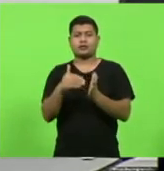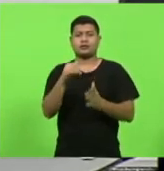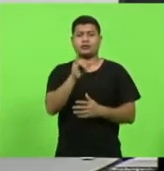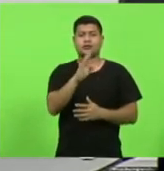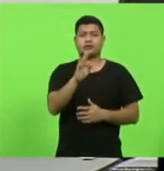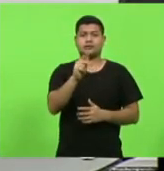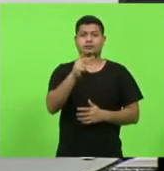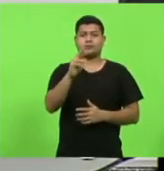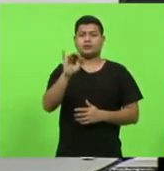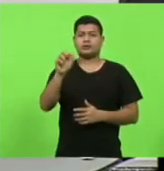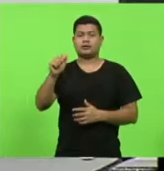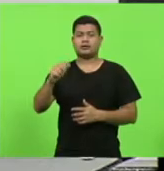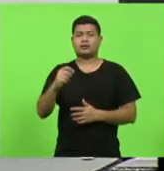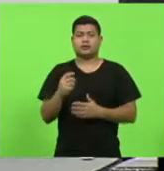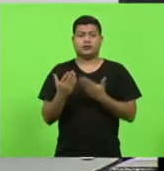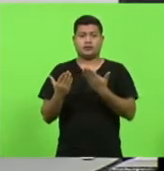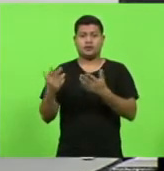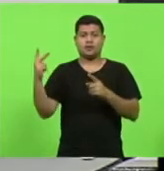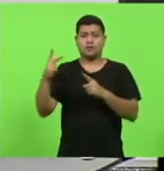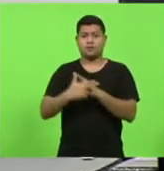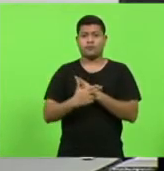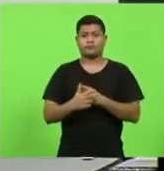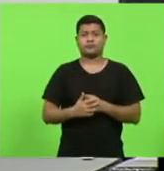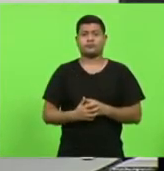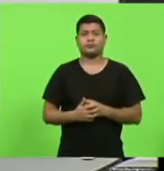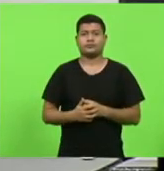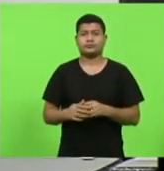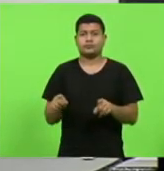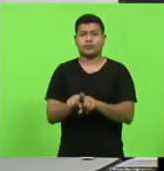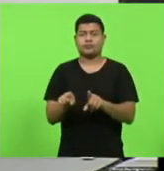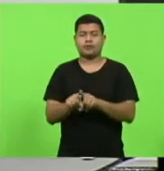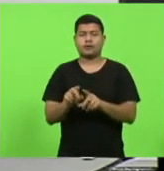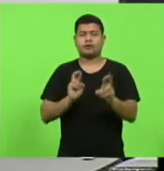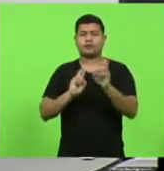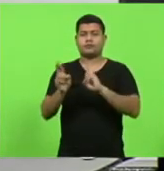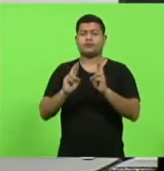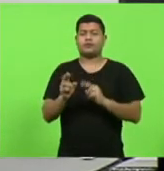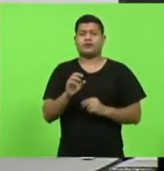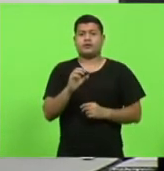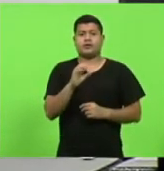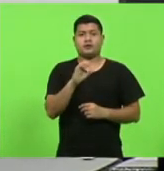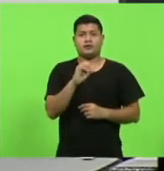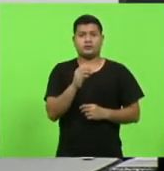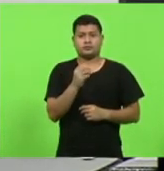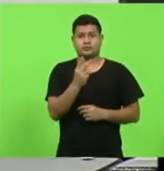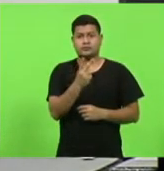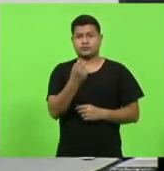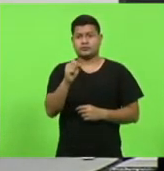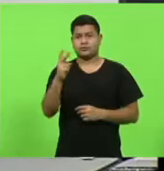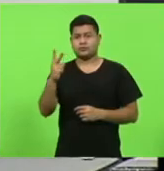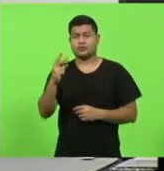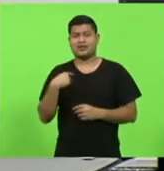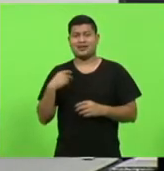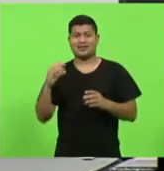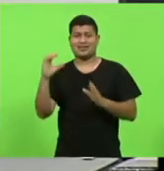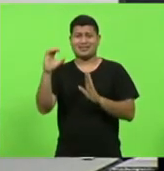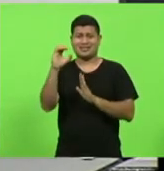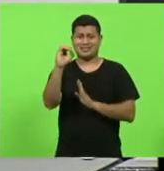corte de Florianópolis, São Miguel do Oeste, a BR-282. Ficou zerado também, assim como a